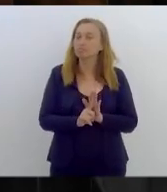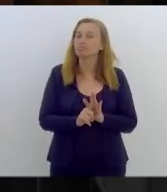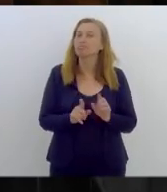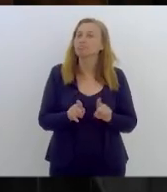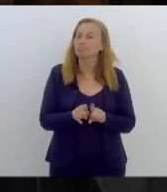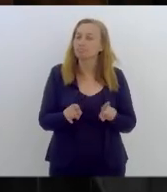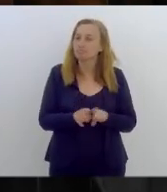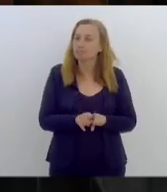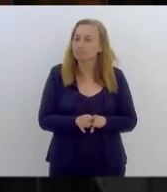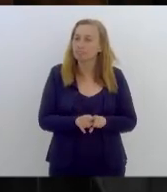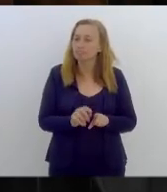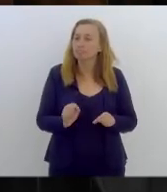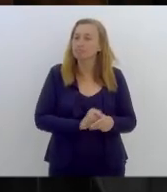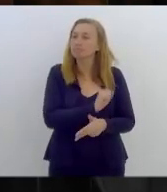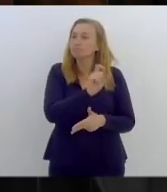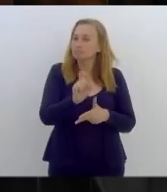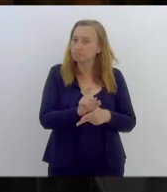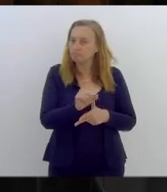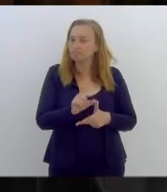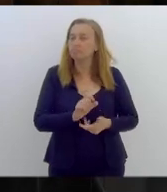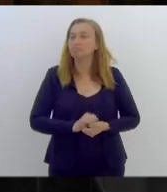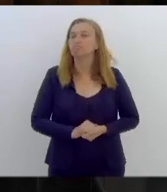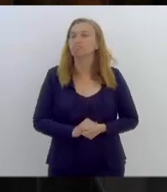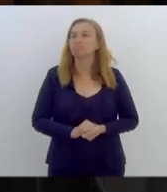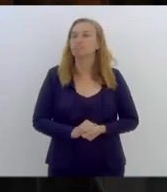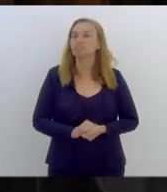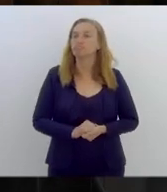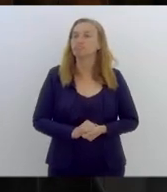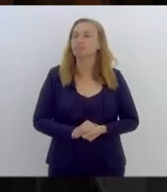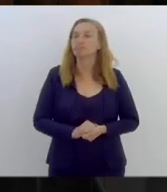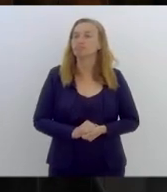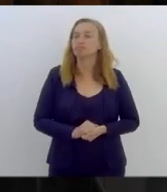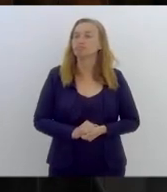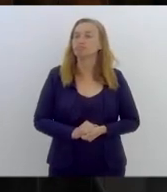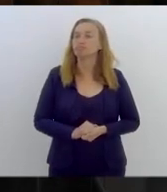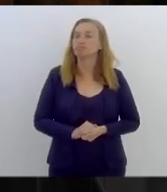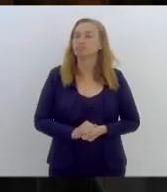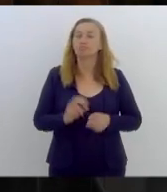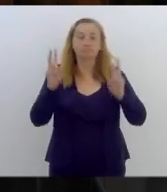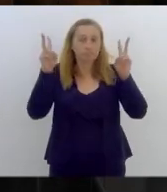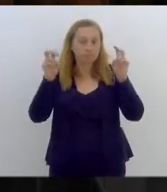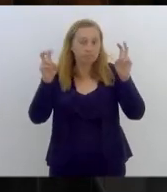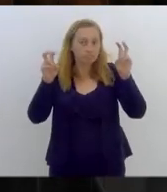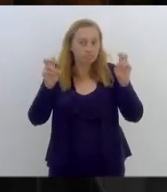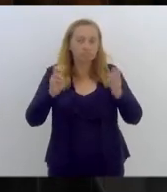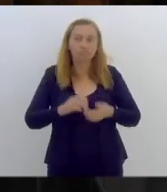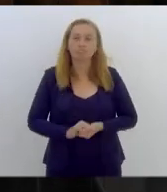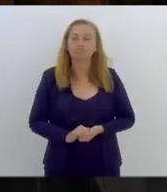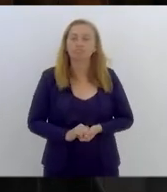originário do Poder Executivo que trata da questão específica